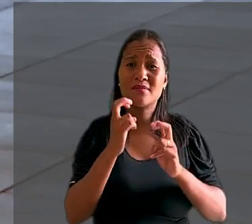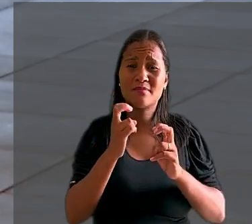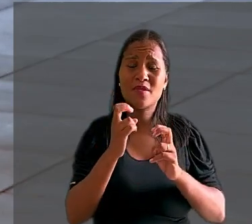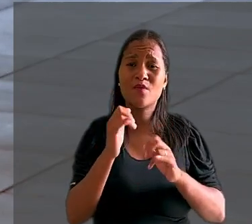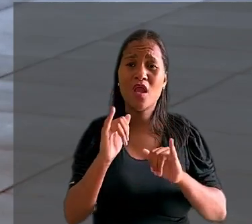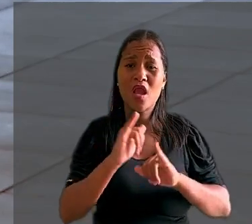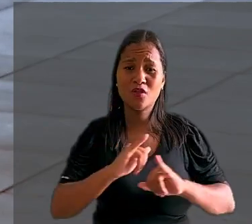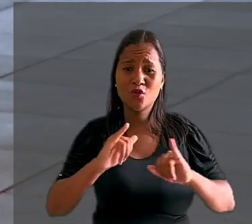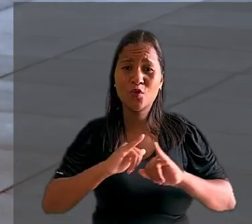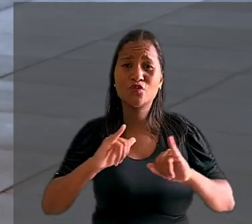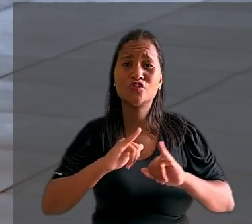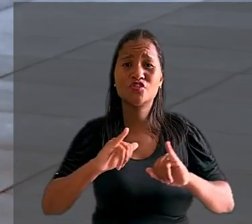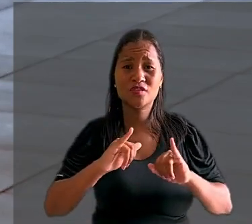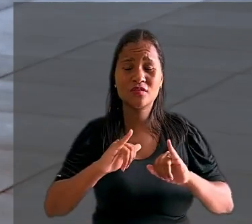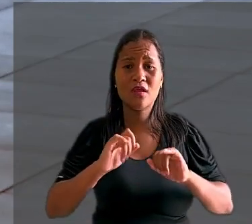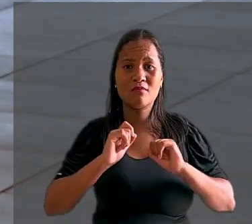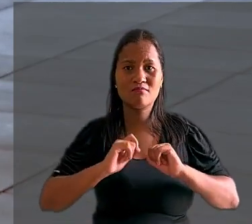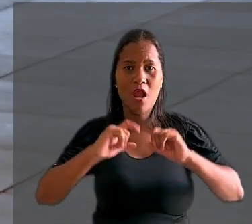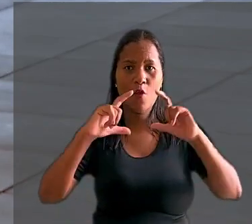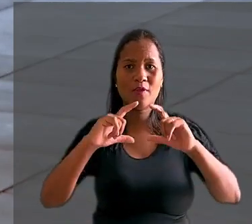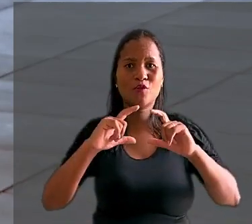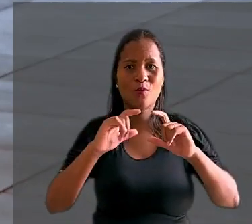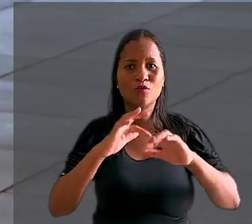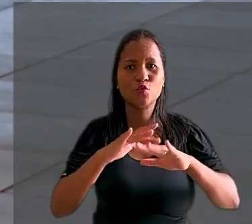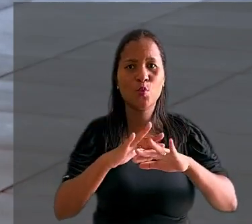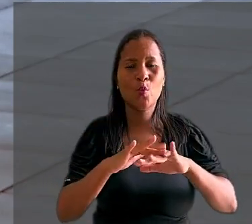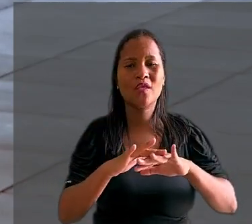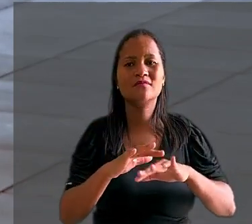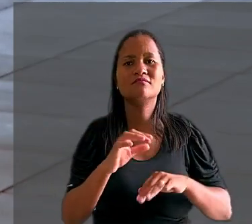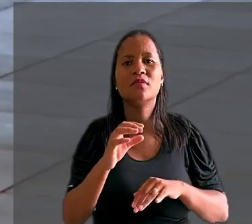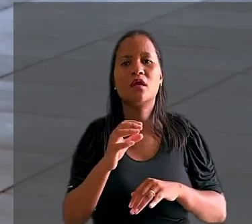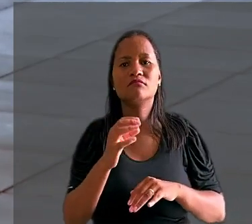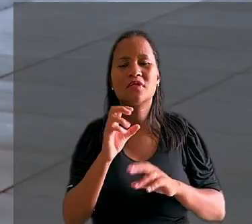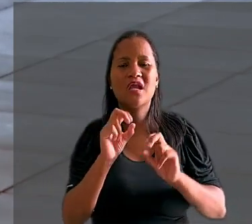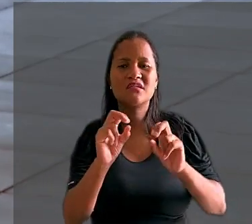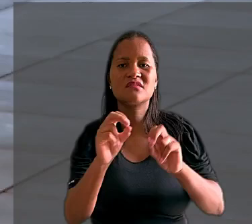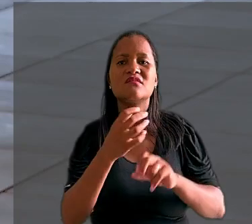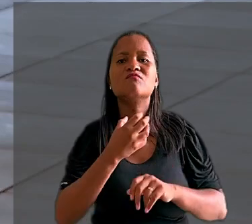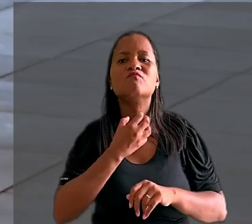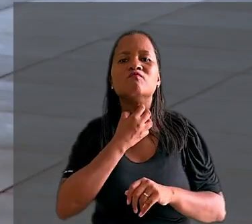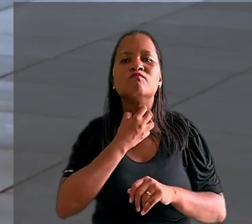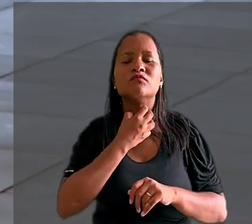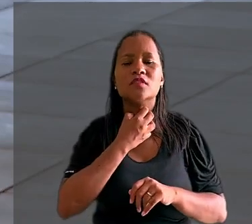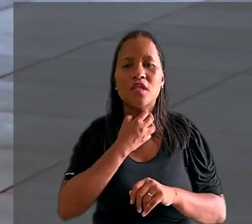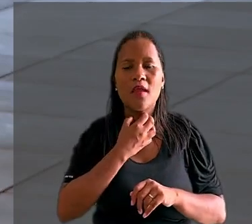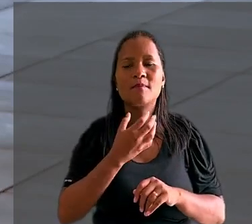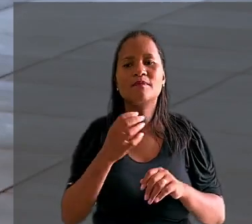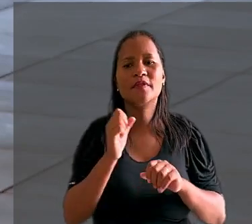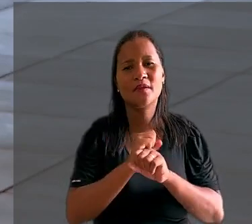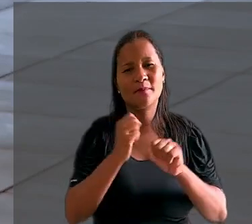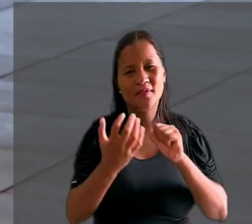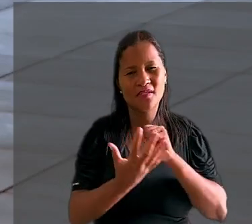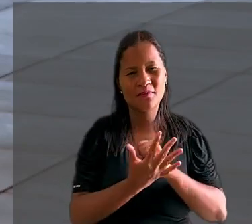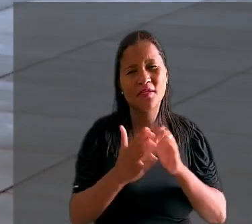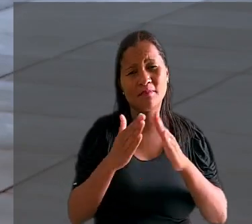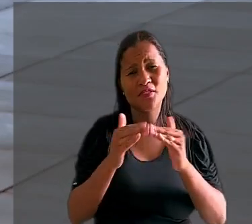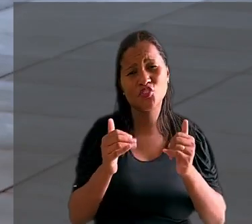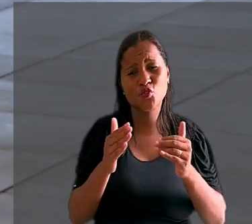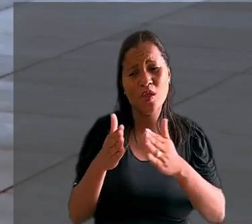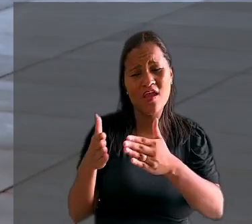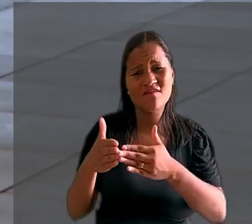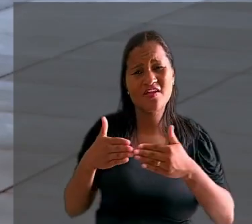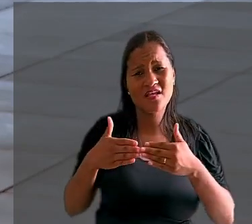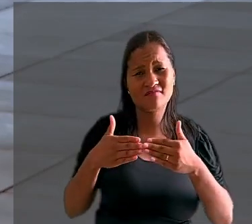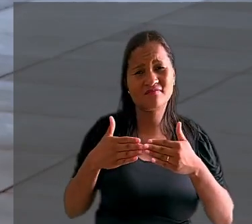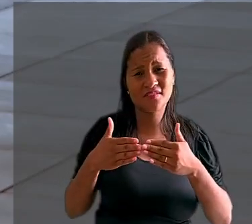mulher recebeu a notícia de que a doença tinha progredido e havia um tumor na garganta. Ela disse no processo que durante a pandemia